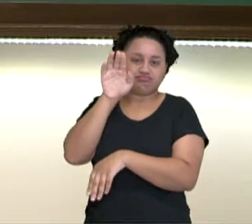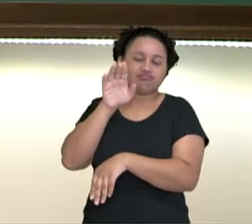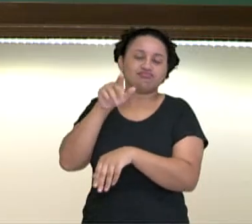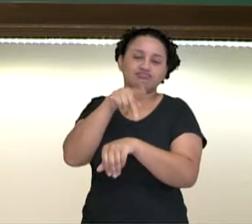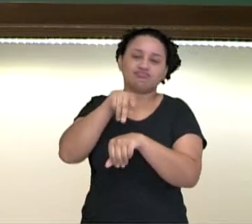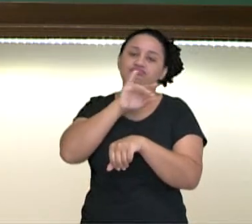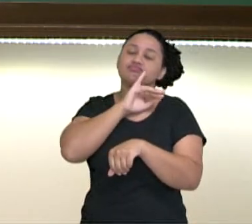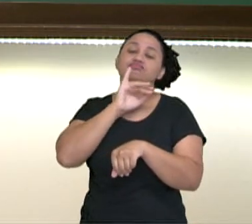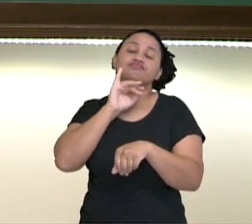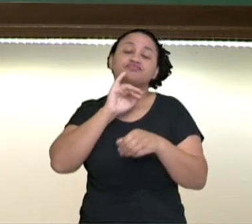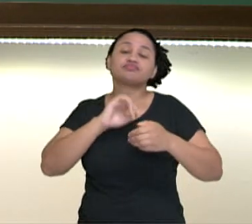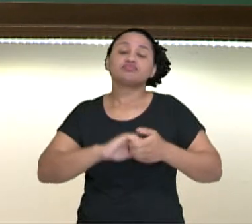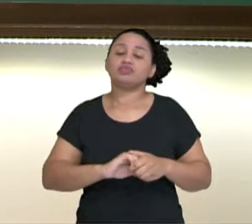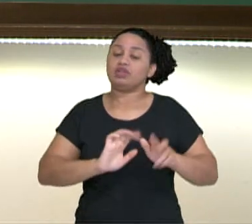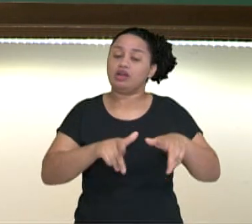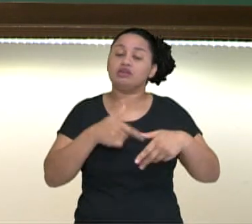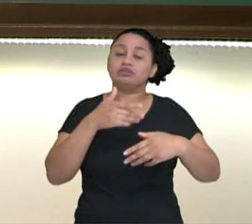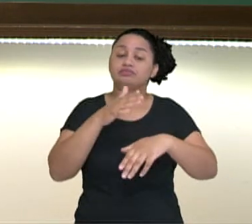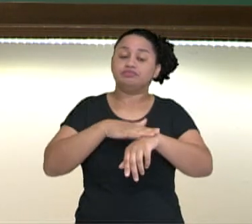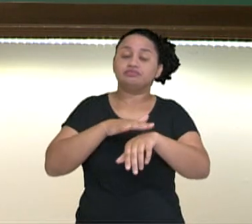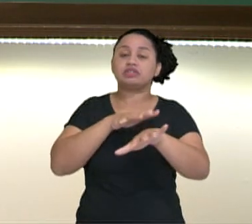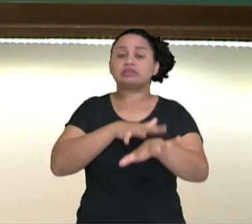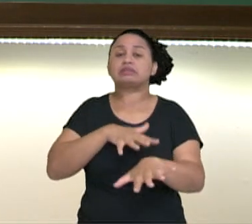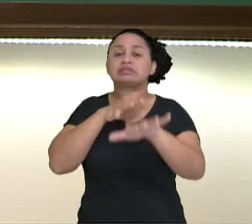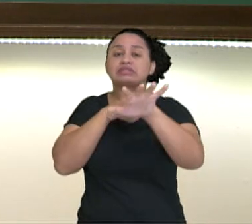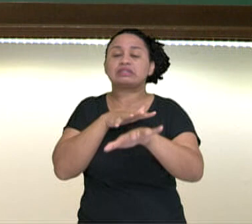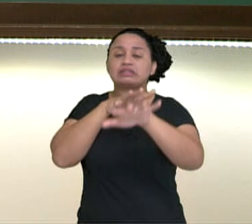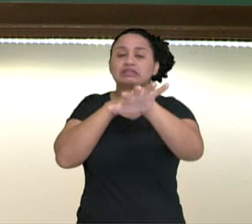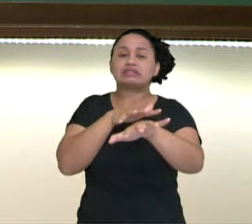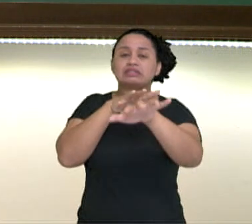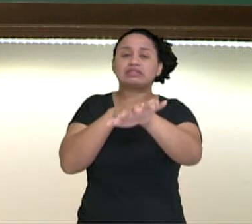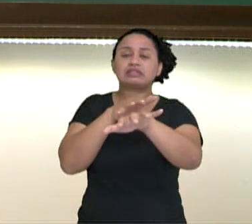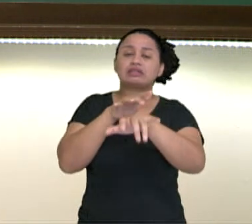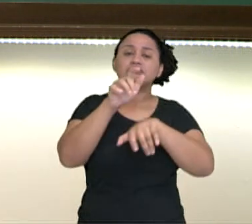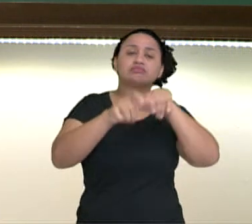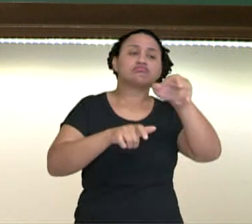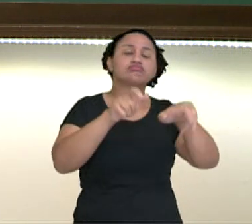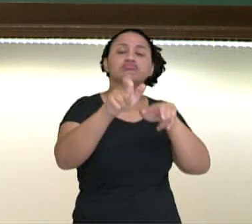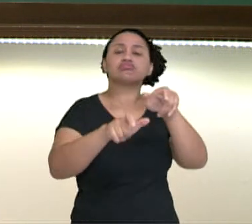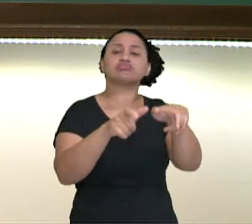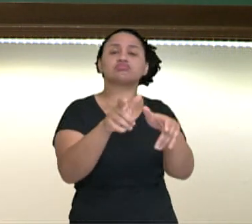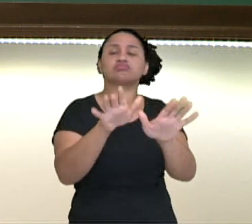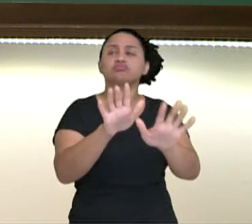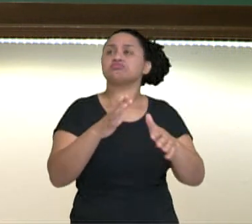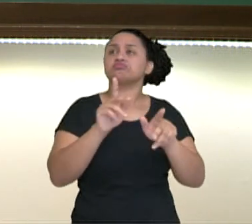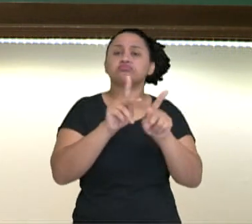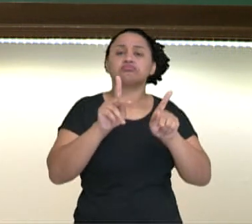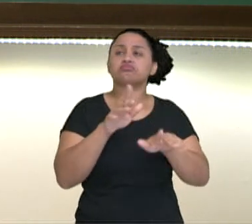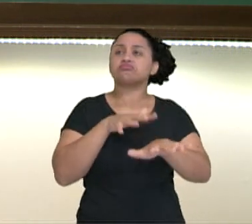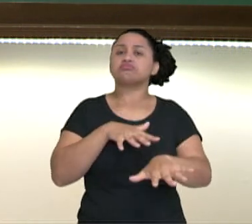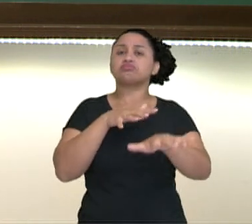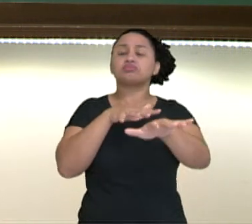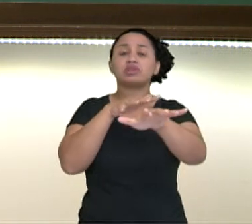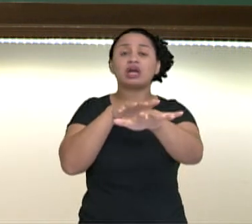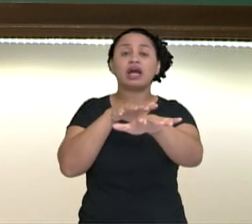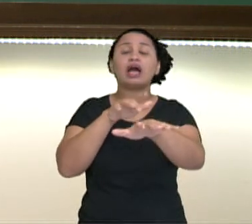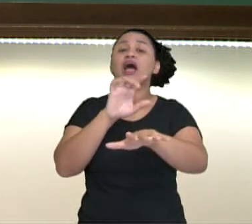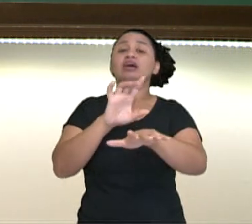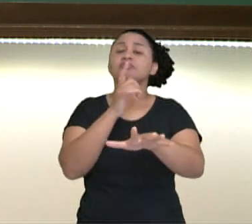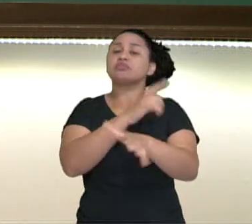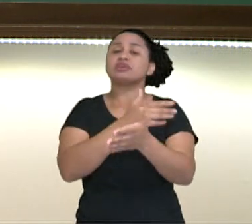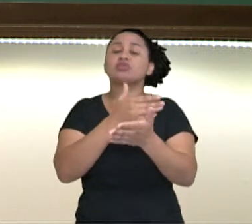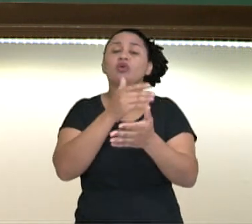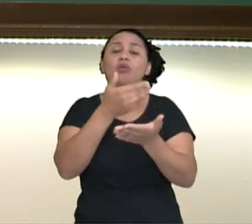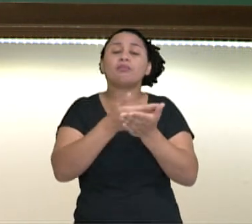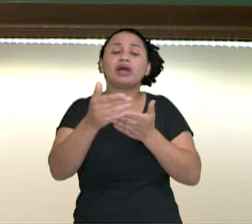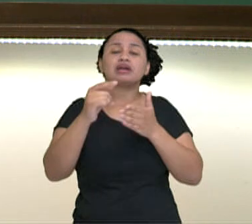irlandeses. E no meio dessa manifestação, as pessoas pacificamente manifestando-se, elas acabam sendo, né,